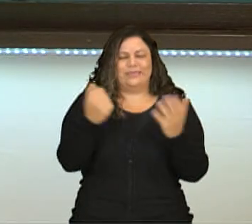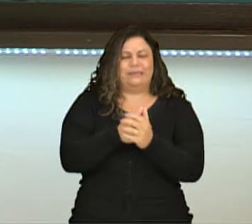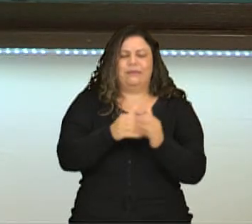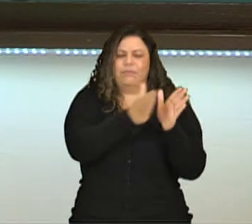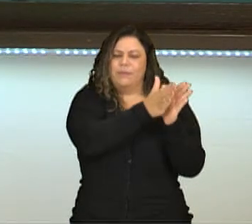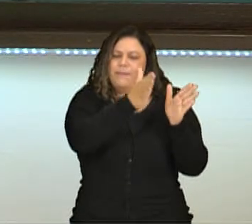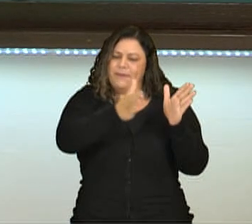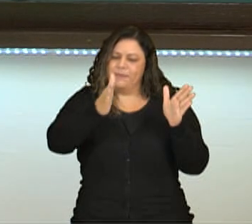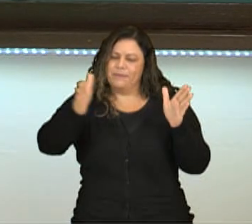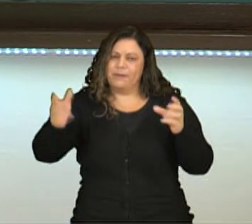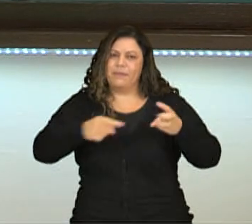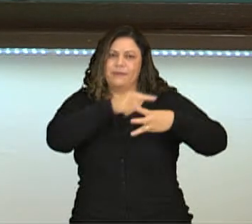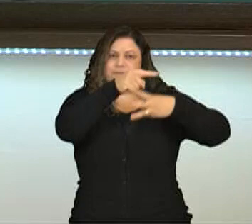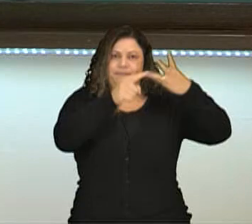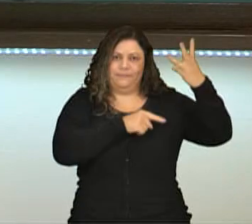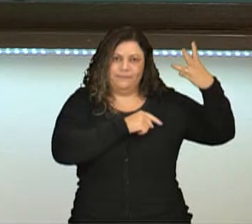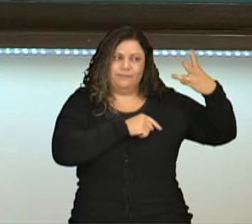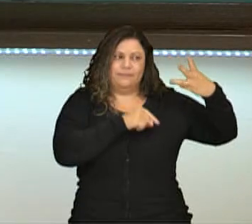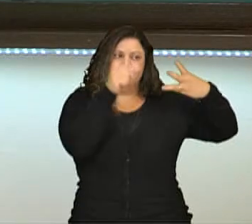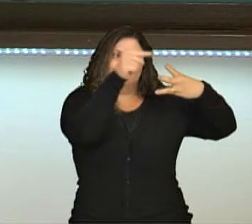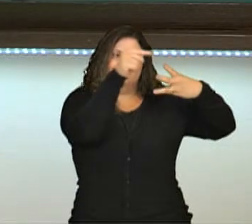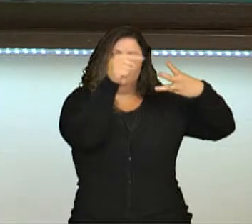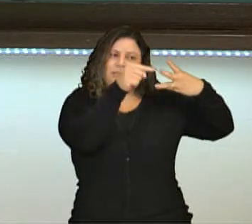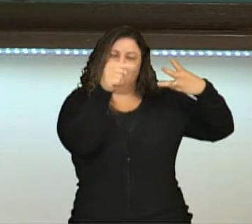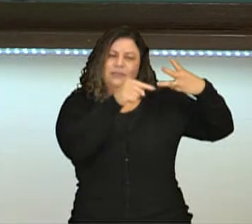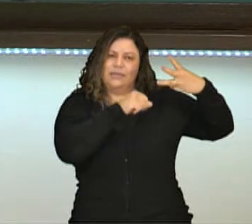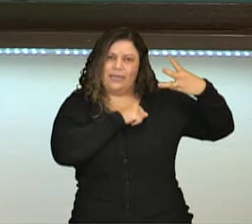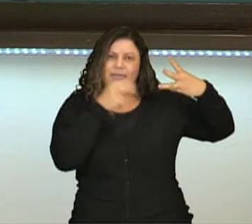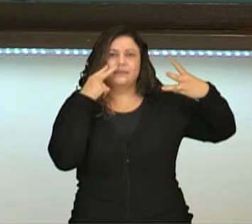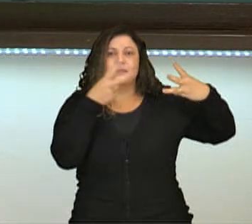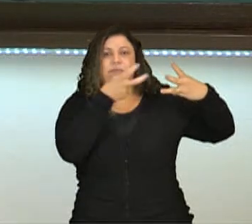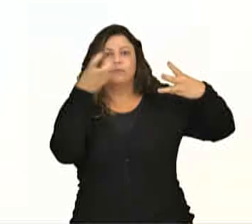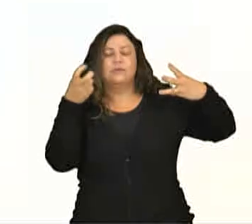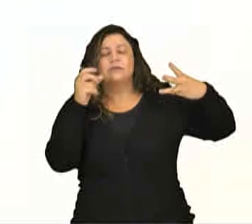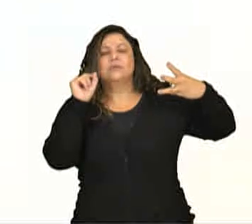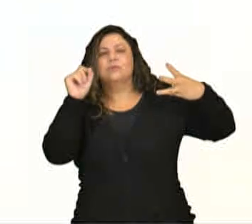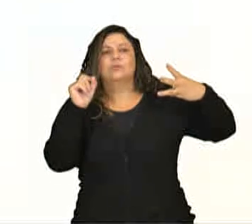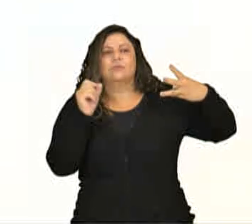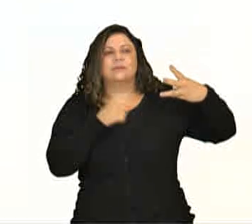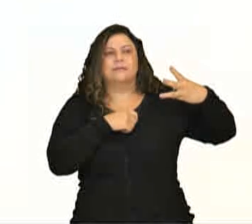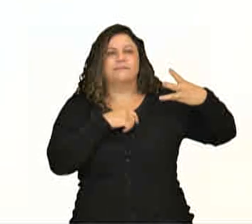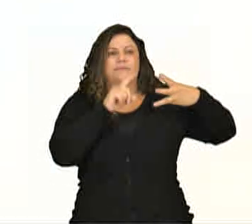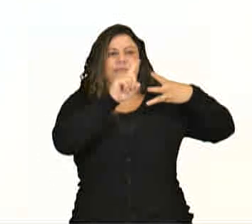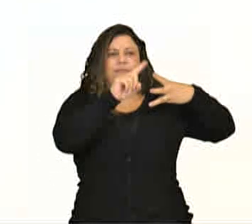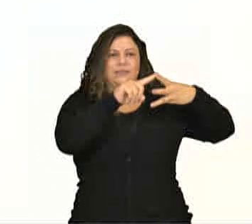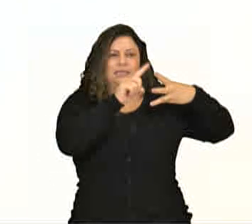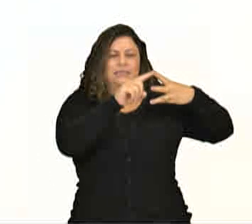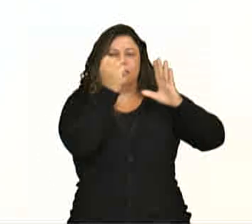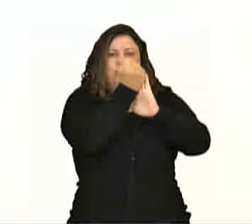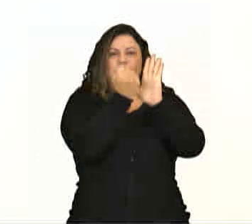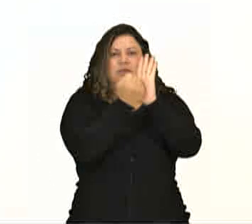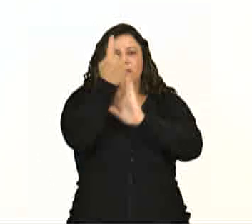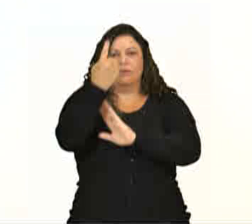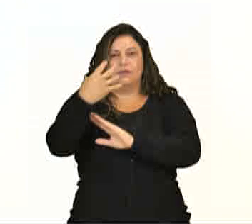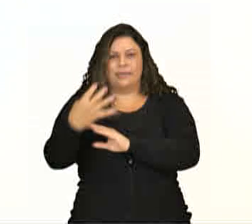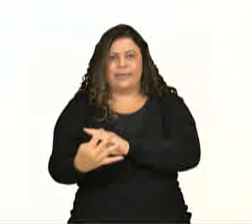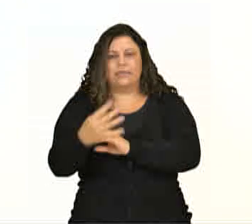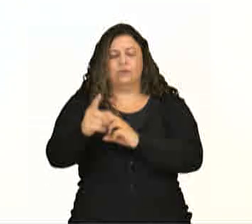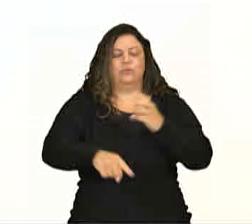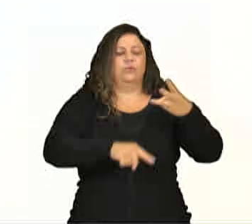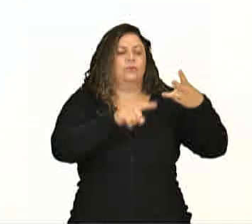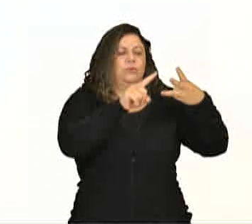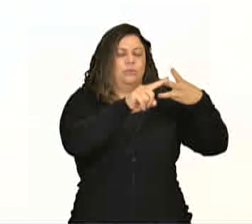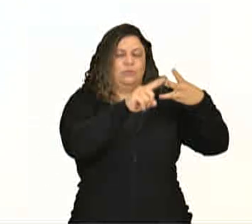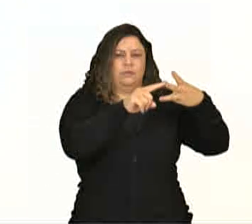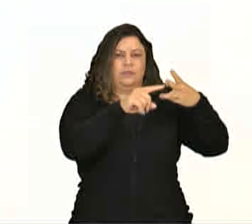por 3 fases, tá? Então nós vamos ver o Trecento, século XIV, Quattrocento,